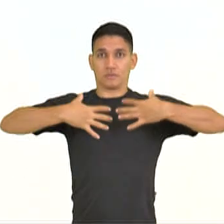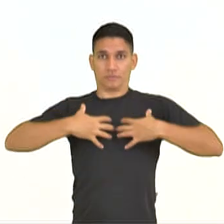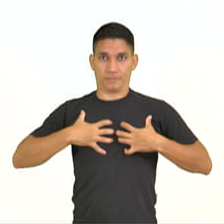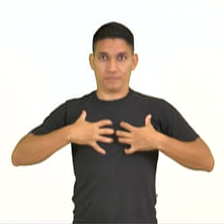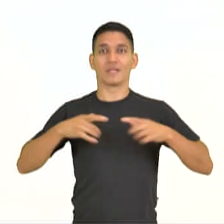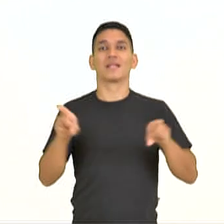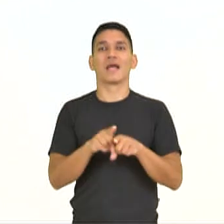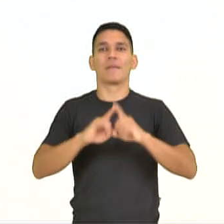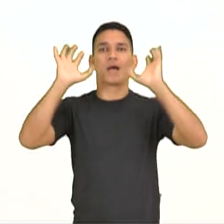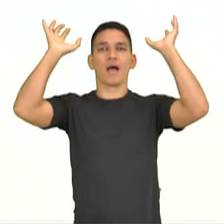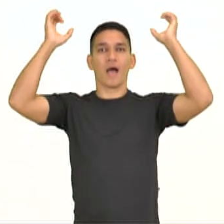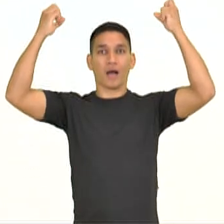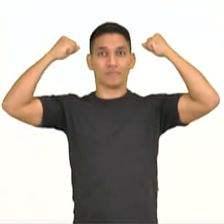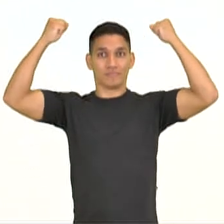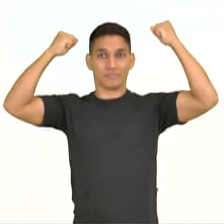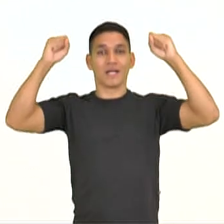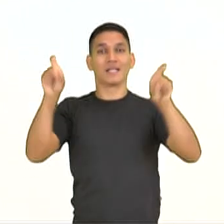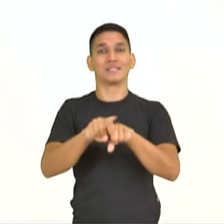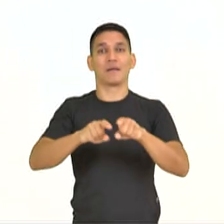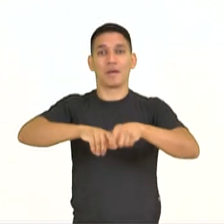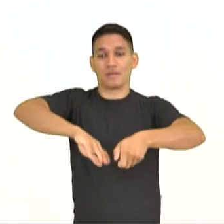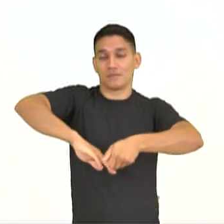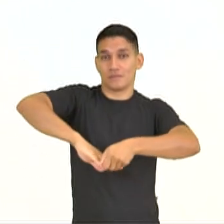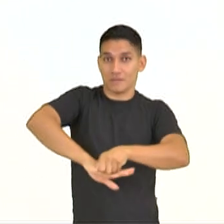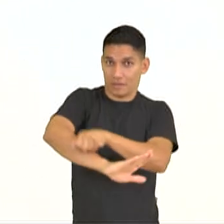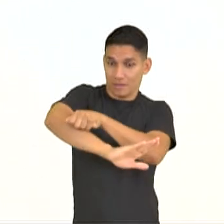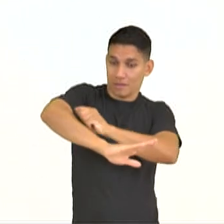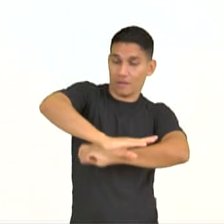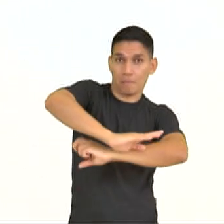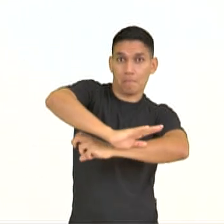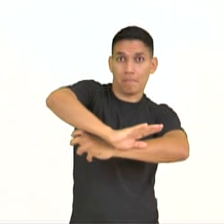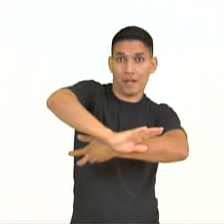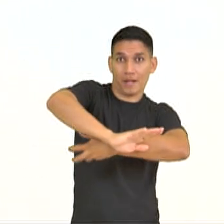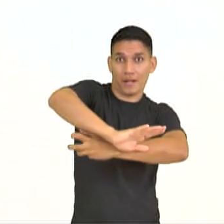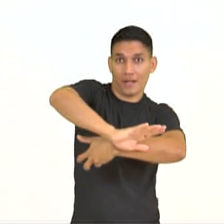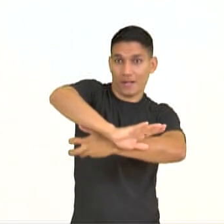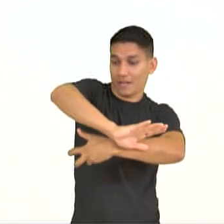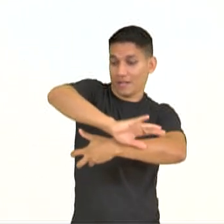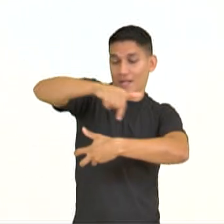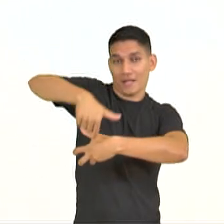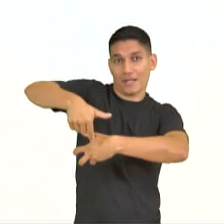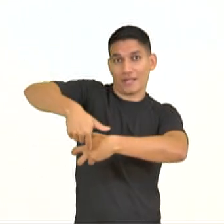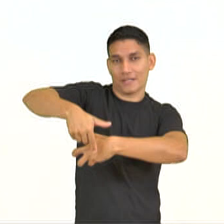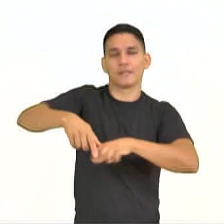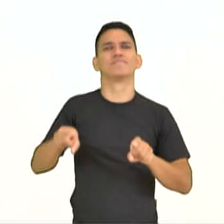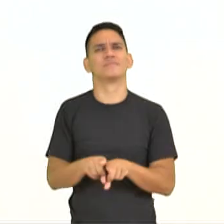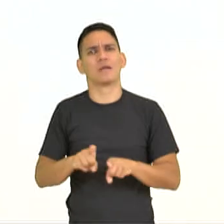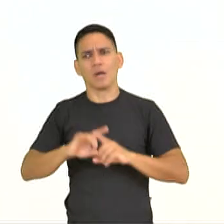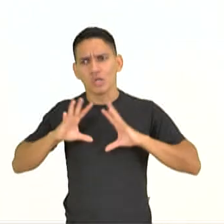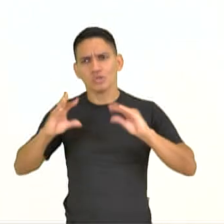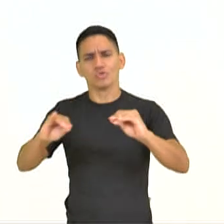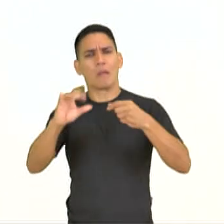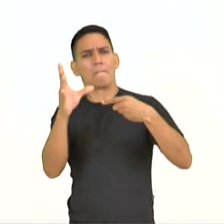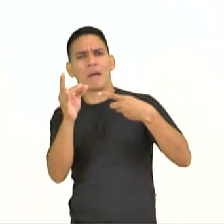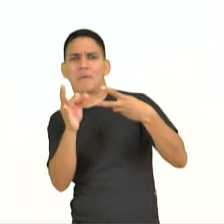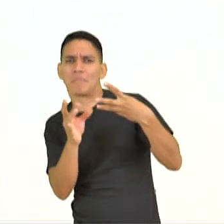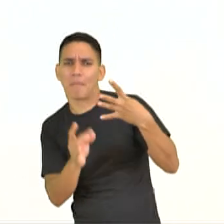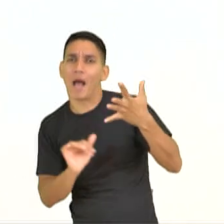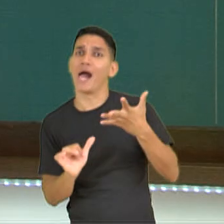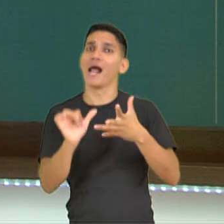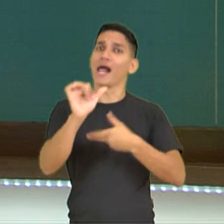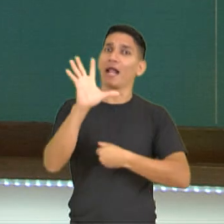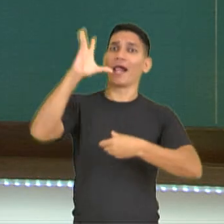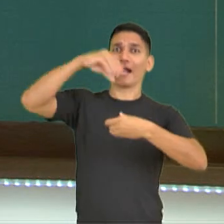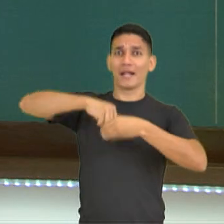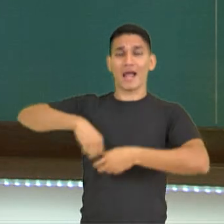tá? As esporas na bota. Tudo isso fazem parte quando a gente vê uma apresentação de dança, que a gente quer ter essa